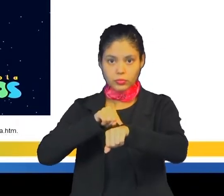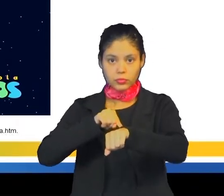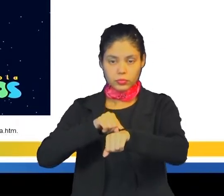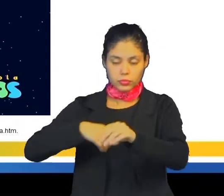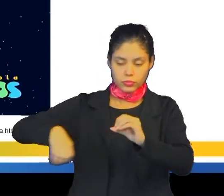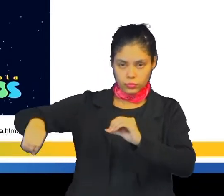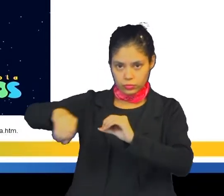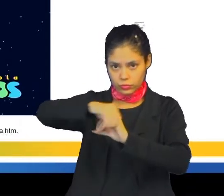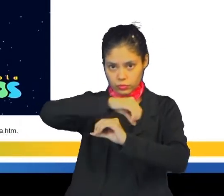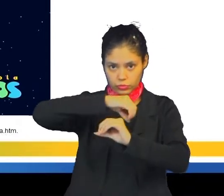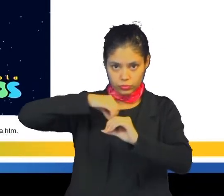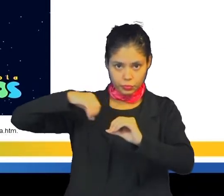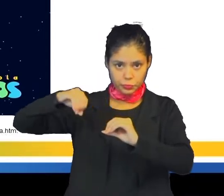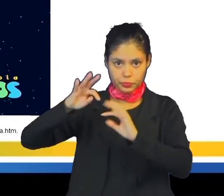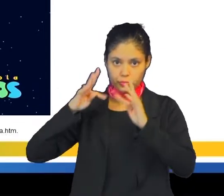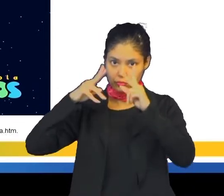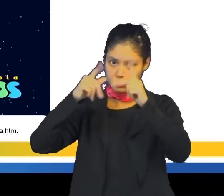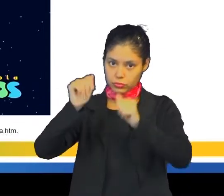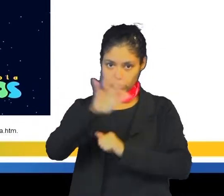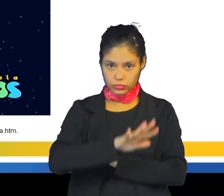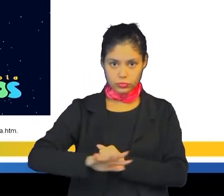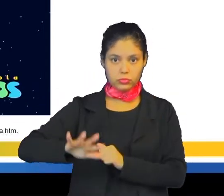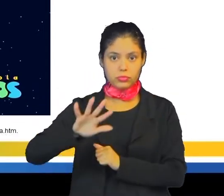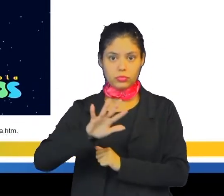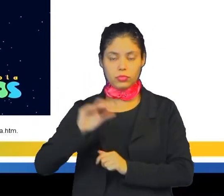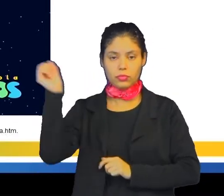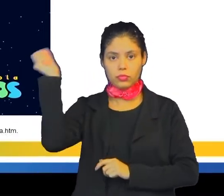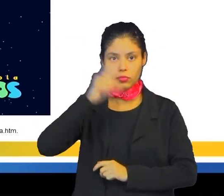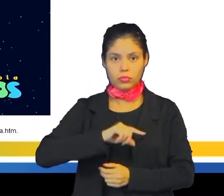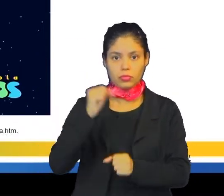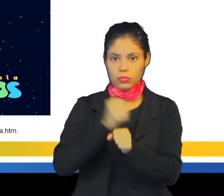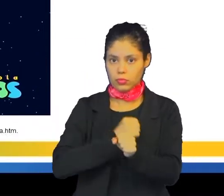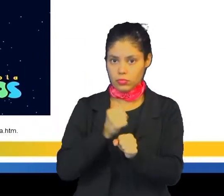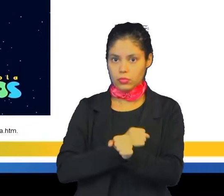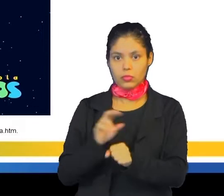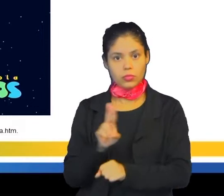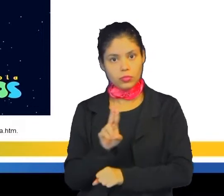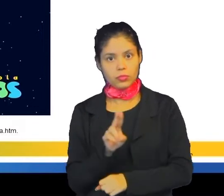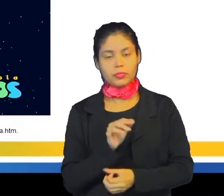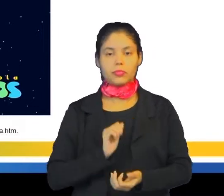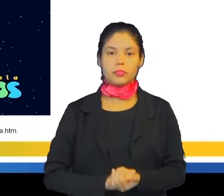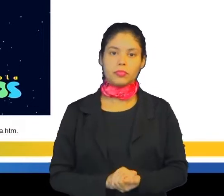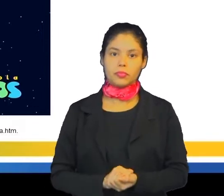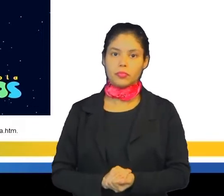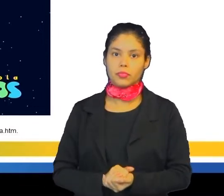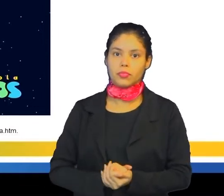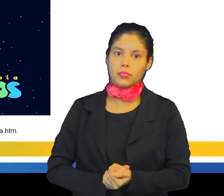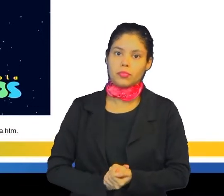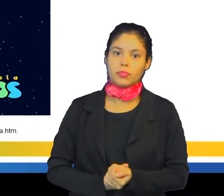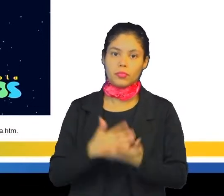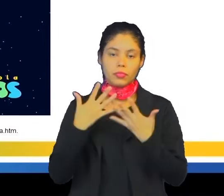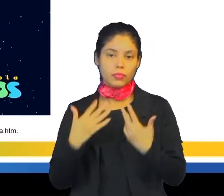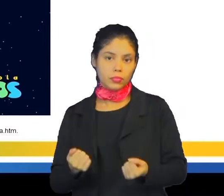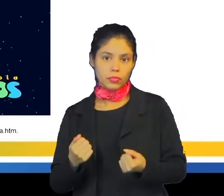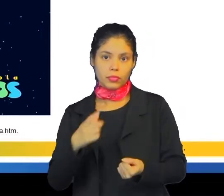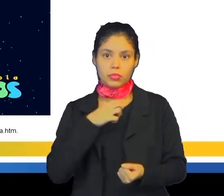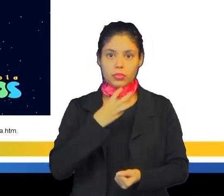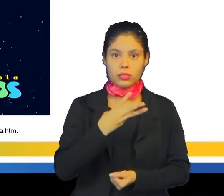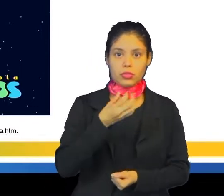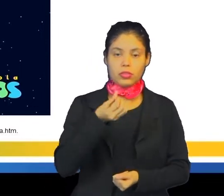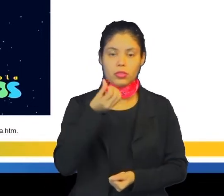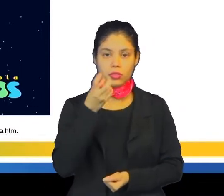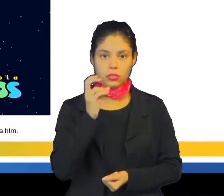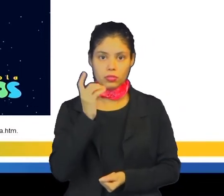para dar uma volta completa em torno do sol que é chamado de ano com o ano civil adotado pela convenção